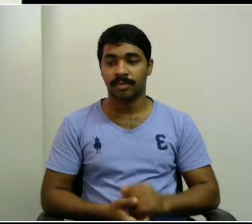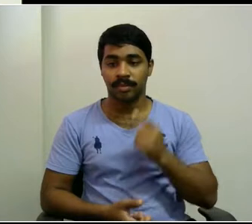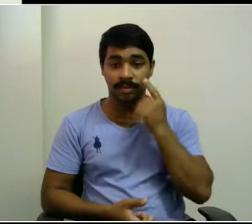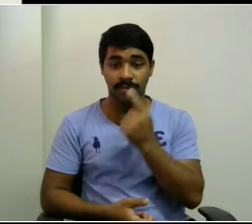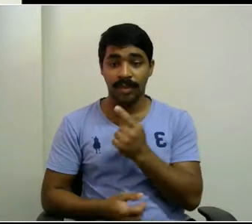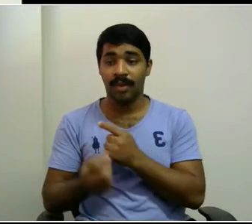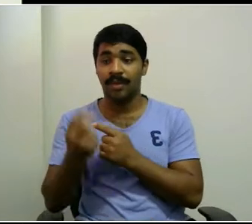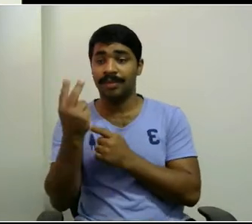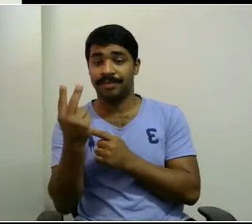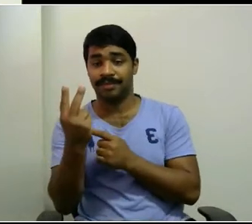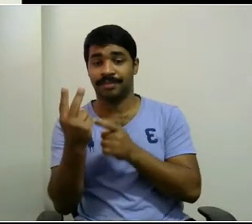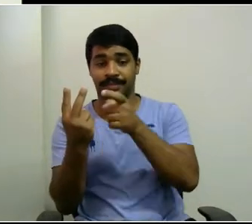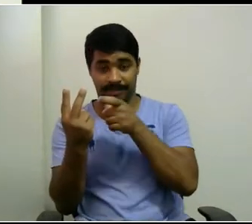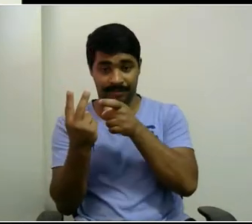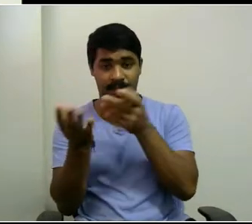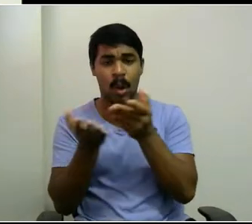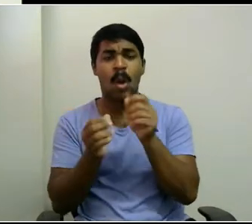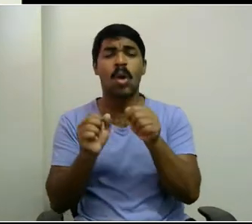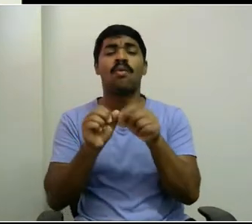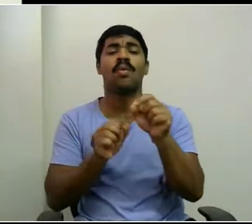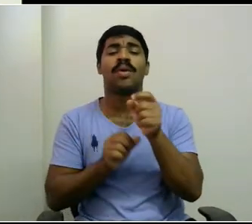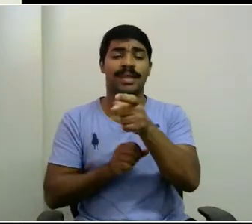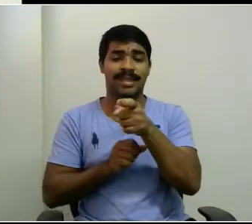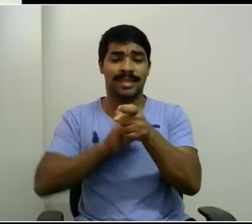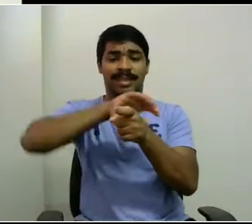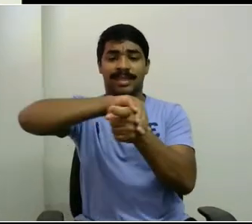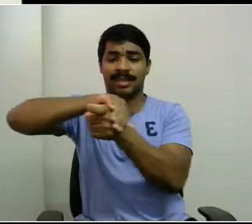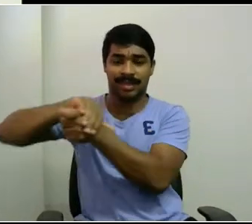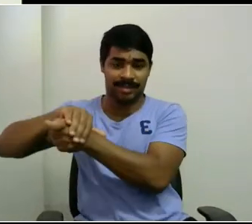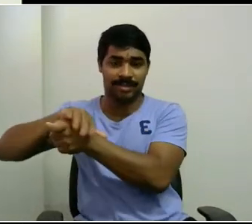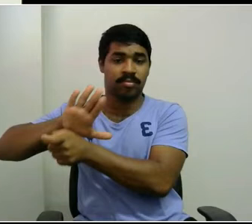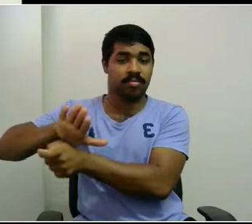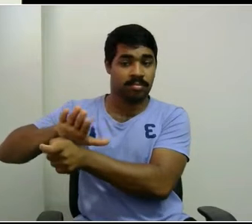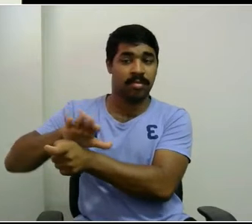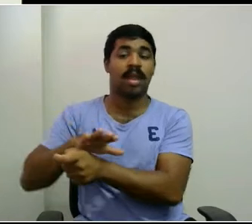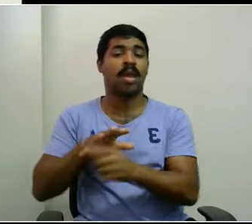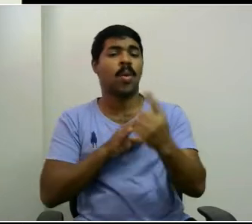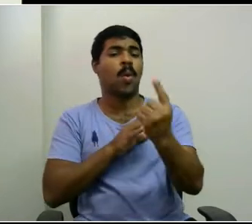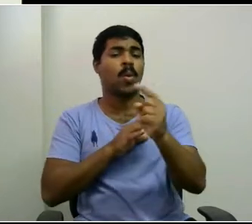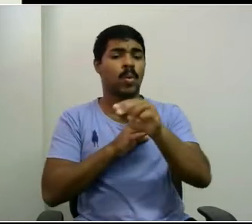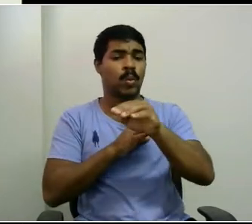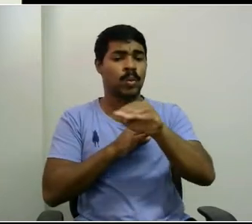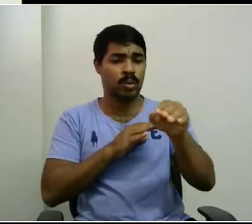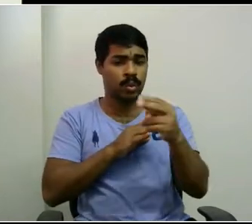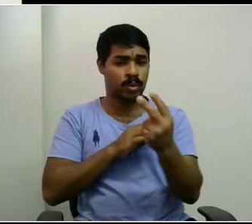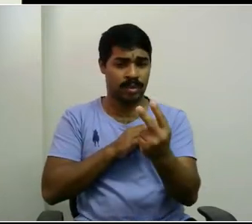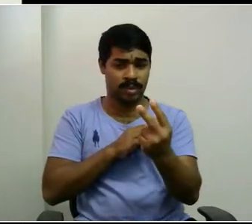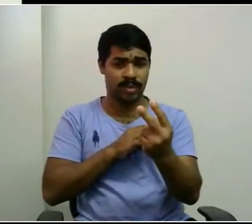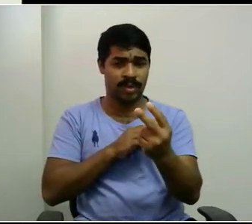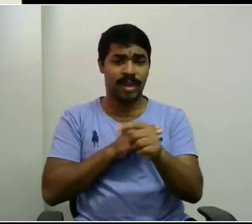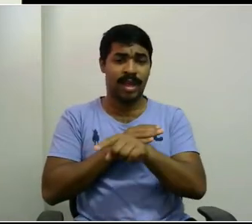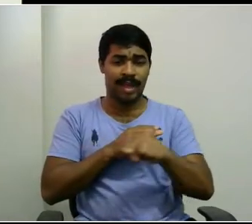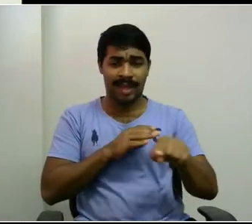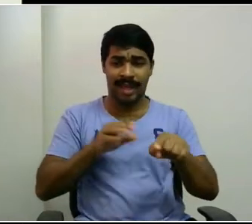Então, agora aqui eu tenho uma divisão de fração. Eu tenho 1 sobre 2 dividido para 2, né? Menos 1 sobre 2 dividido para 2. Aqui não aparece,